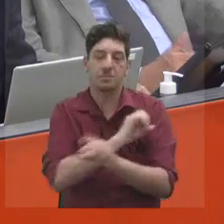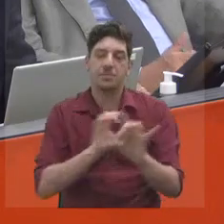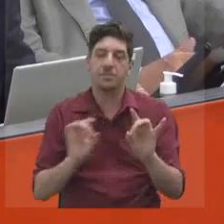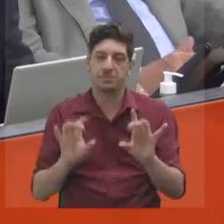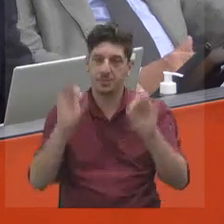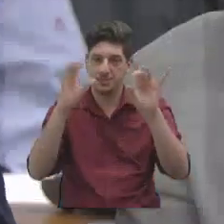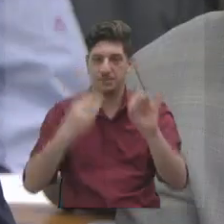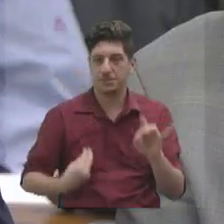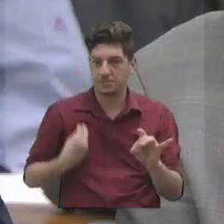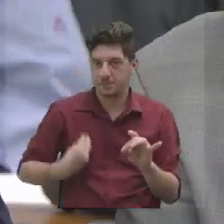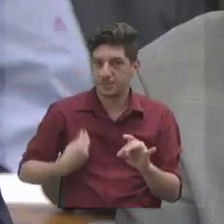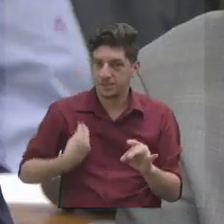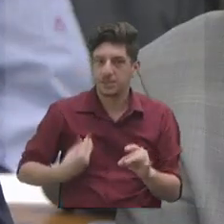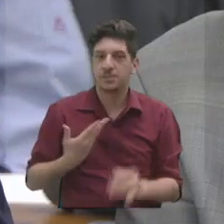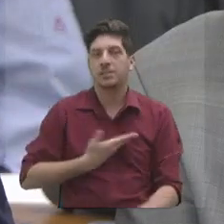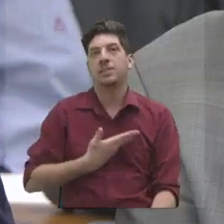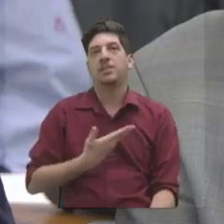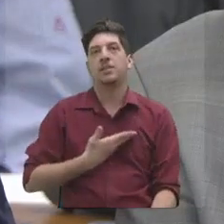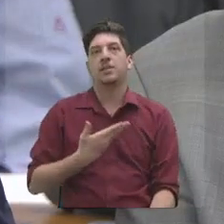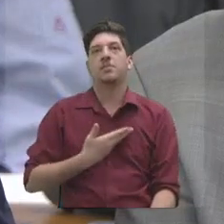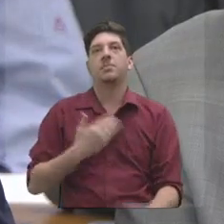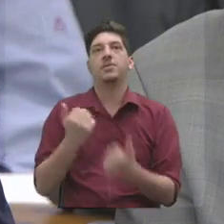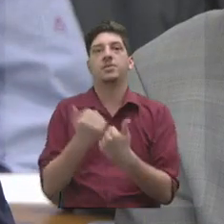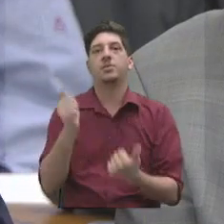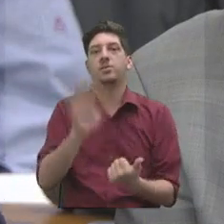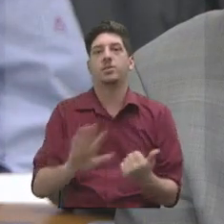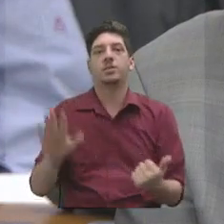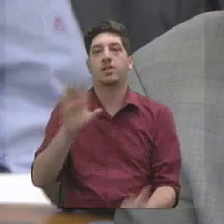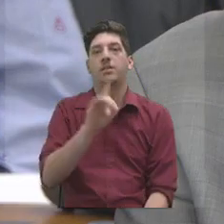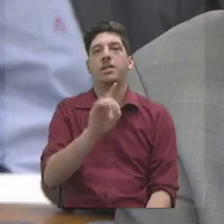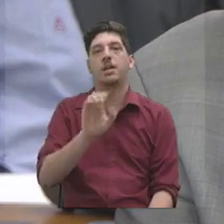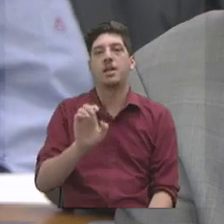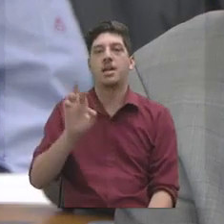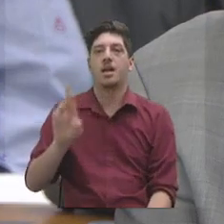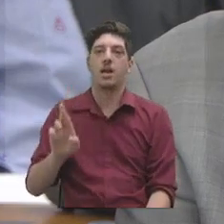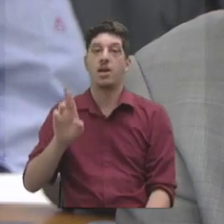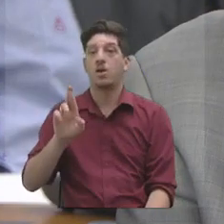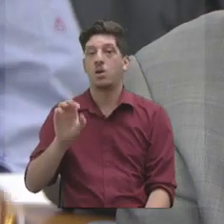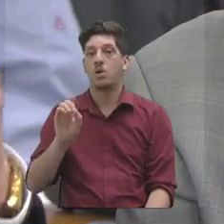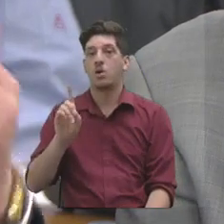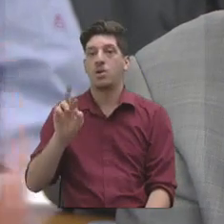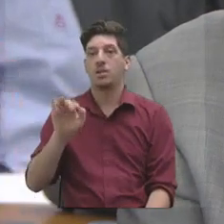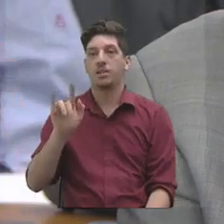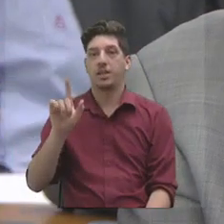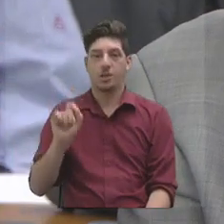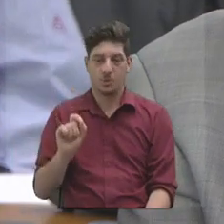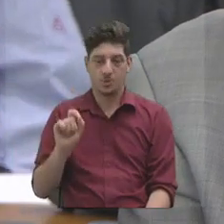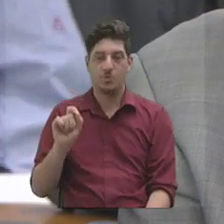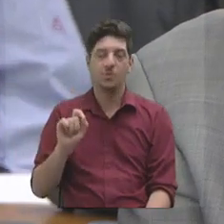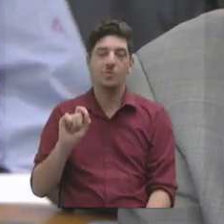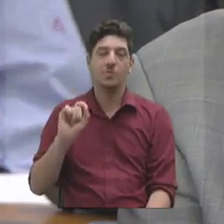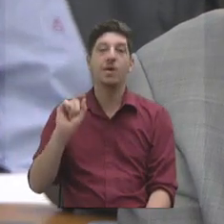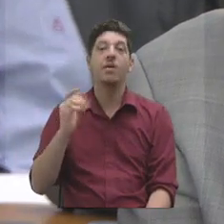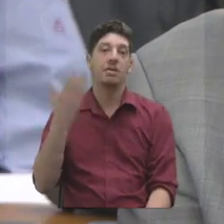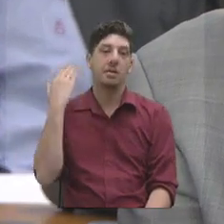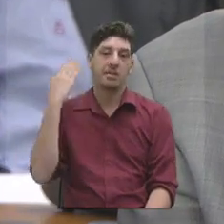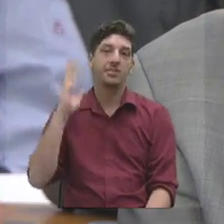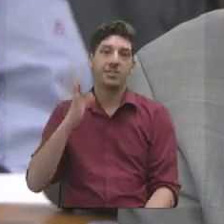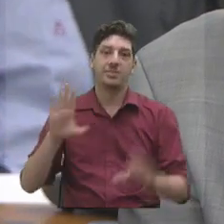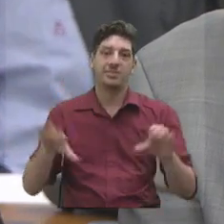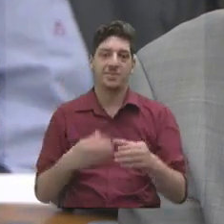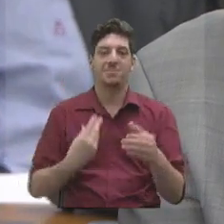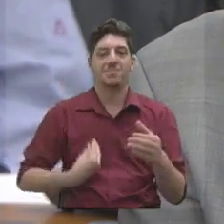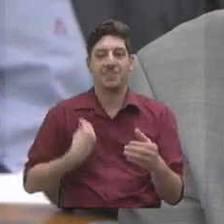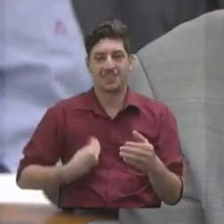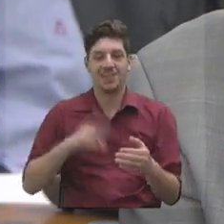a presença do nosso querido amigo diretor geral do Dr Rodrigo Tavares que também já esteve conosco na comissão Eu lembro que naquele